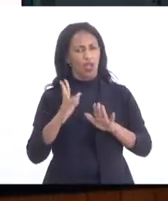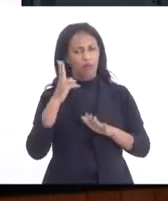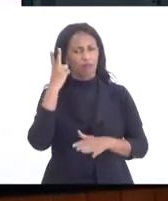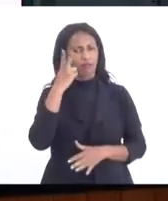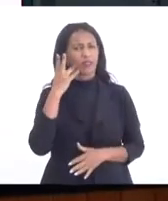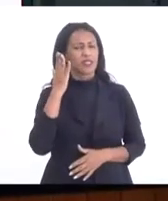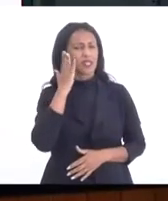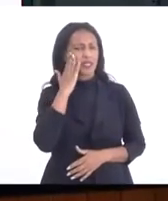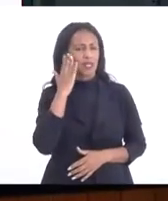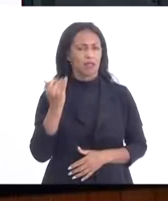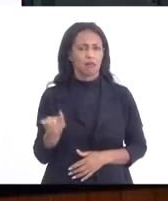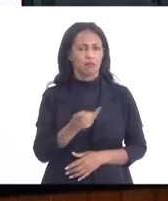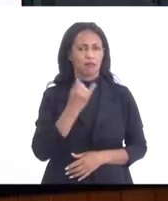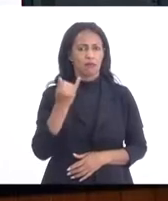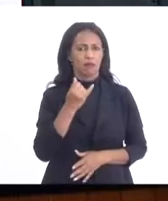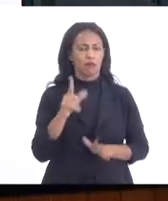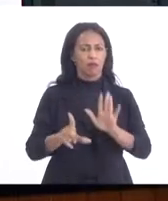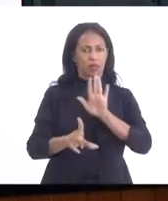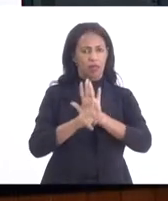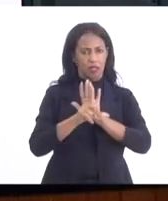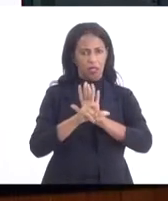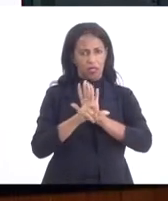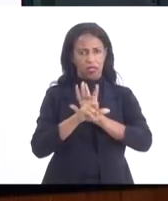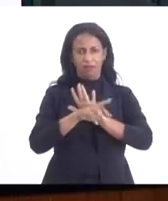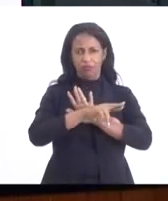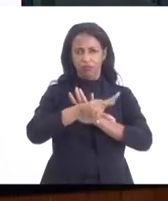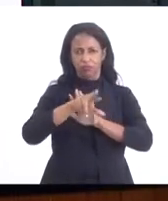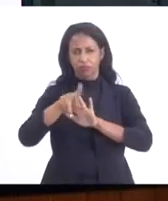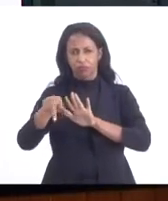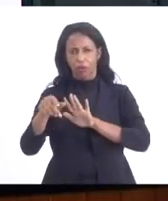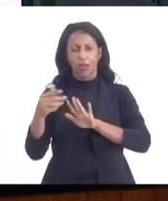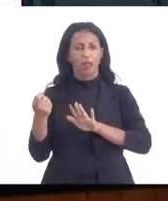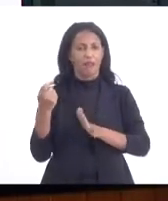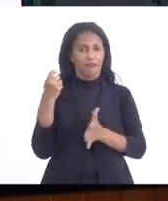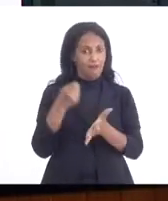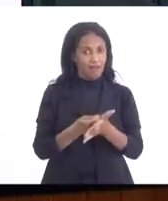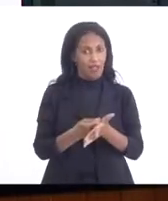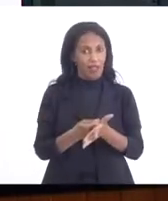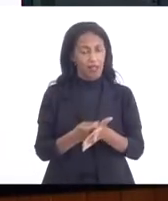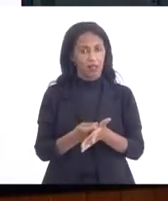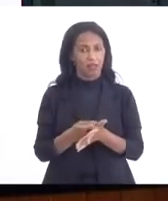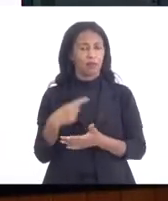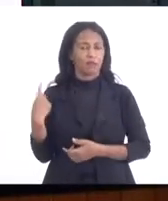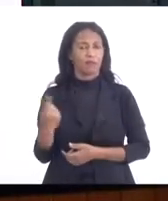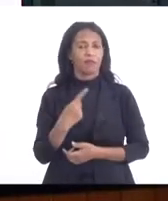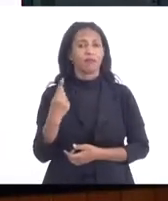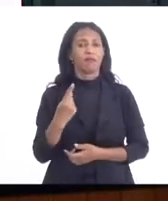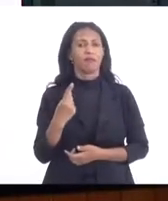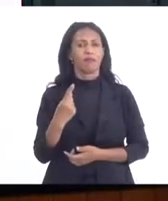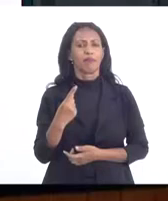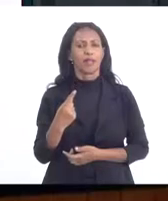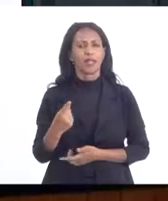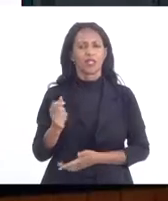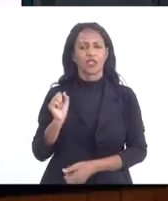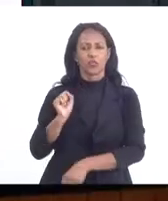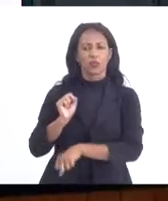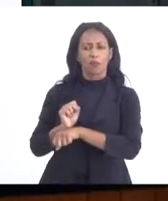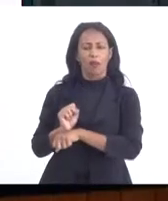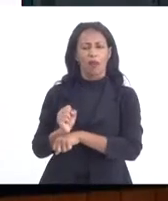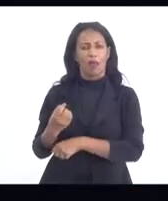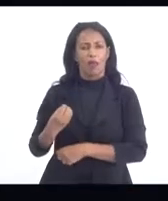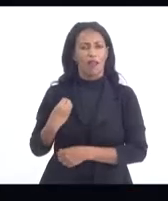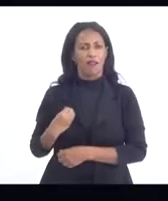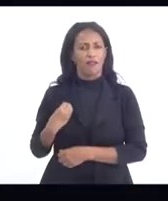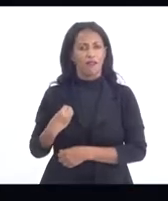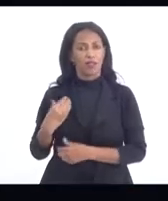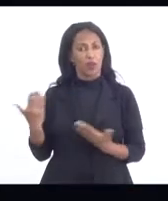sei da importância da legislação, né, das legislações eficazes para que a gente não emperre a vida do executivo. Hoje